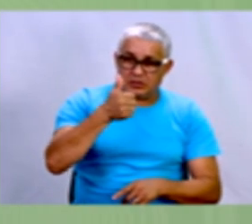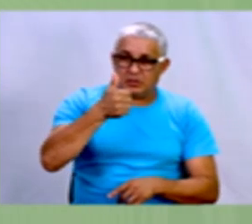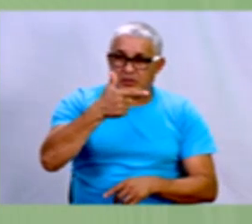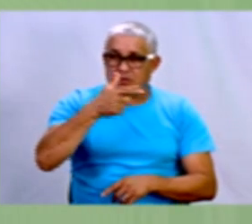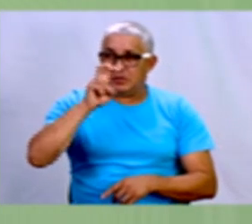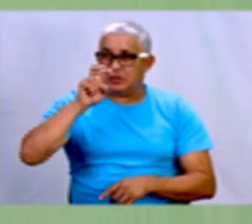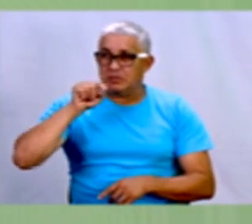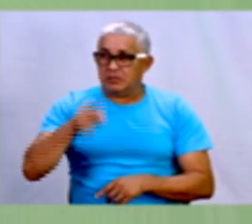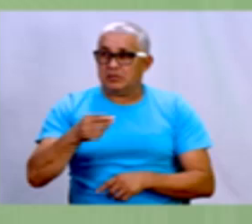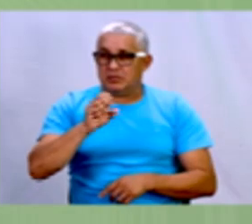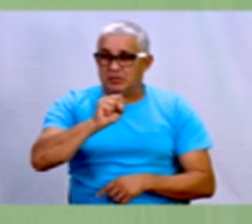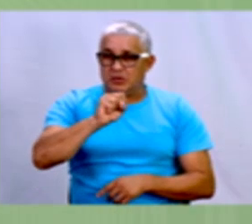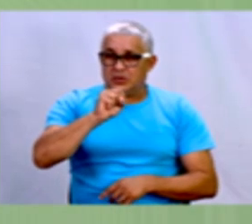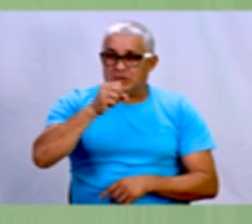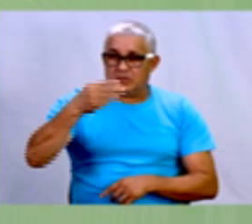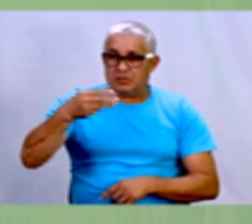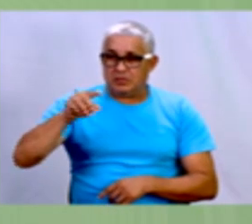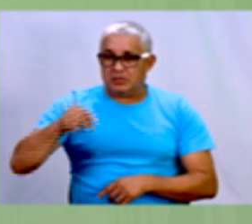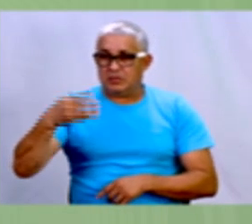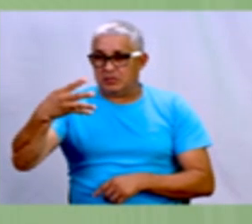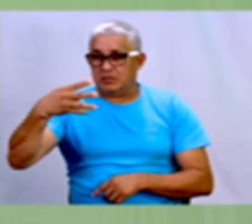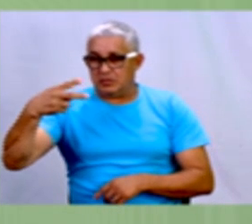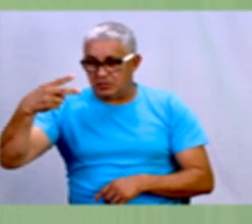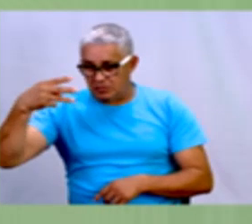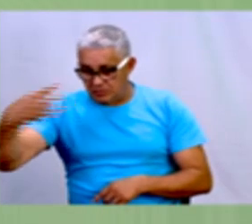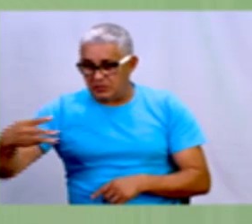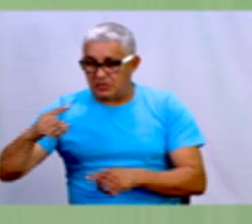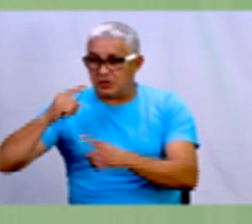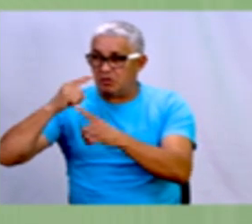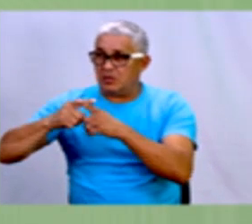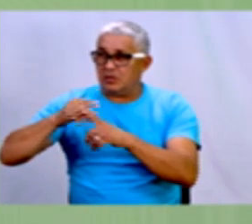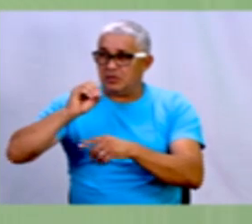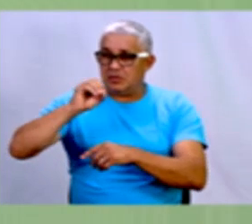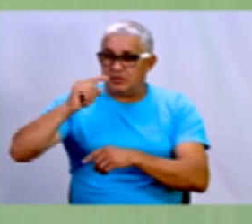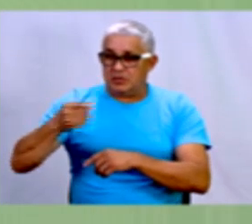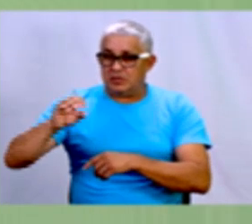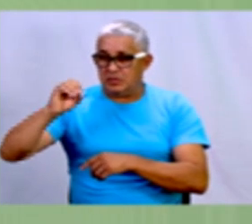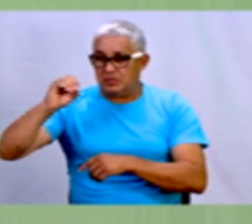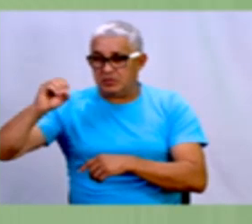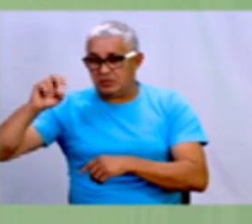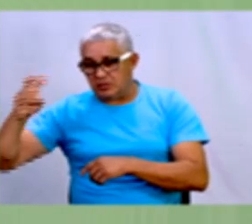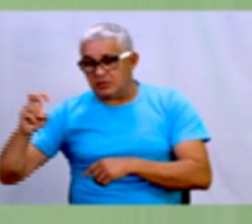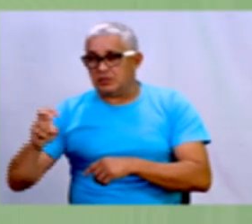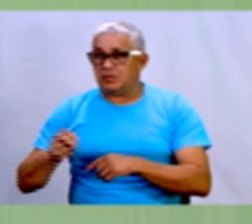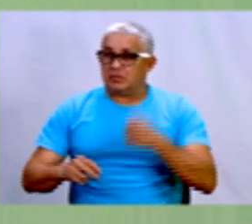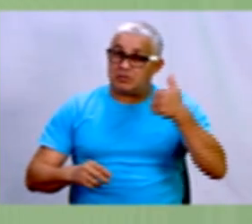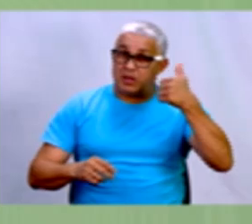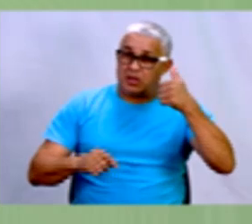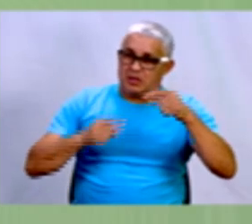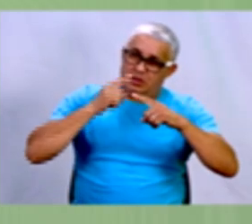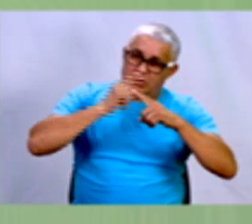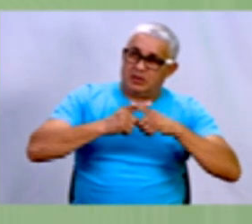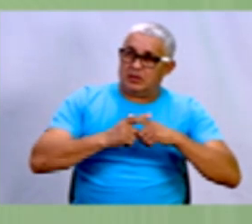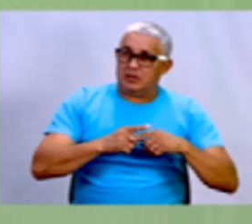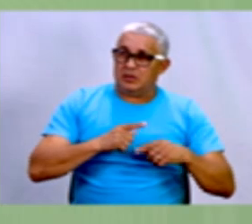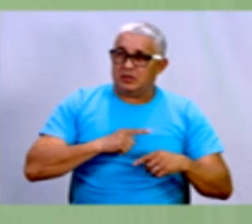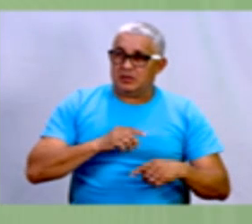125.833,43. E isso a gente vai multiplicar por 0,005. Primeiro a multiplicação. Então, a gente vai ter aqui